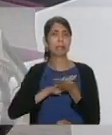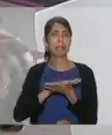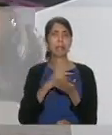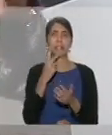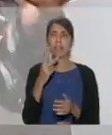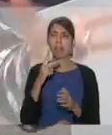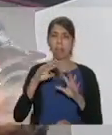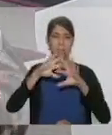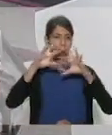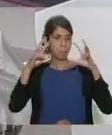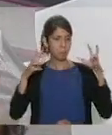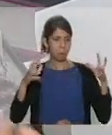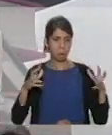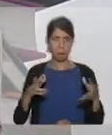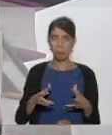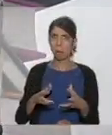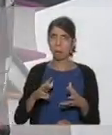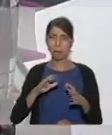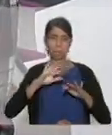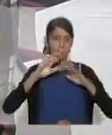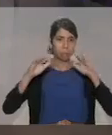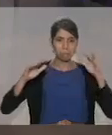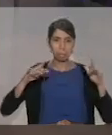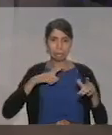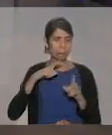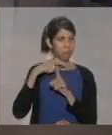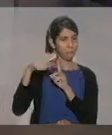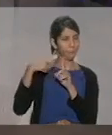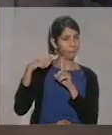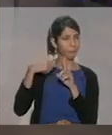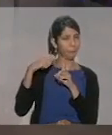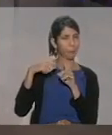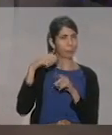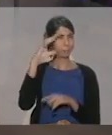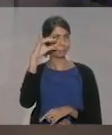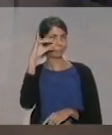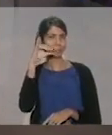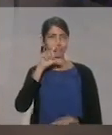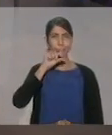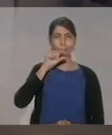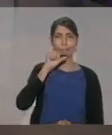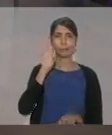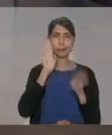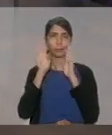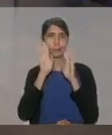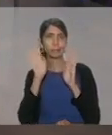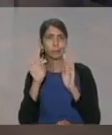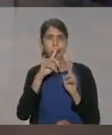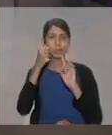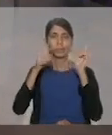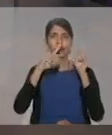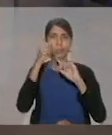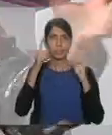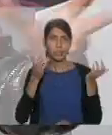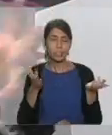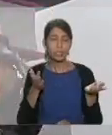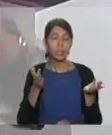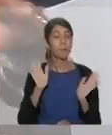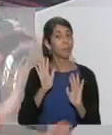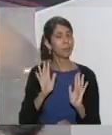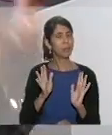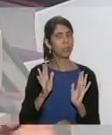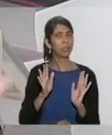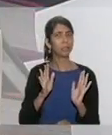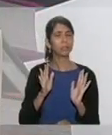nada. Ela diz que atrás dessa bola de cristal tem uma câmera já passando seu Instagram, seu Twitter, Facebook, tudo ali, minha filha. Você é otária, falando para